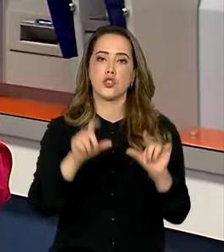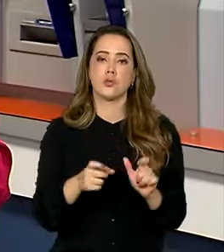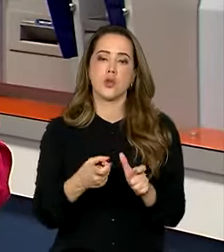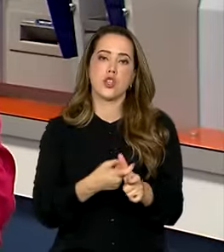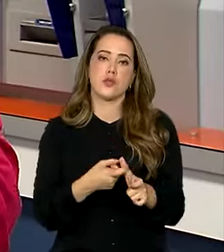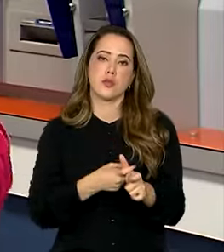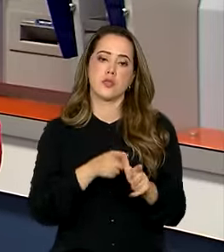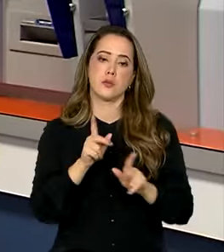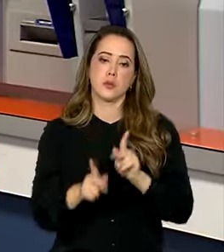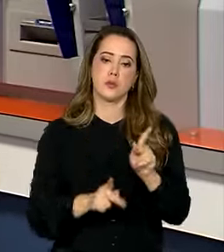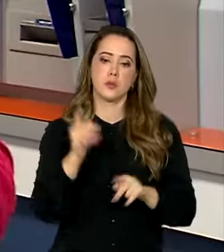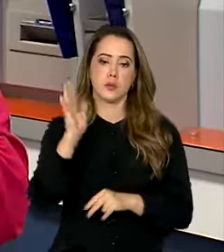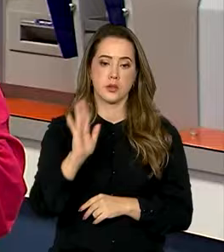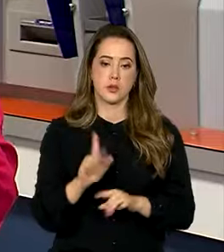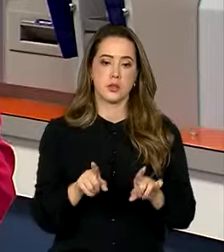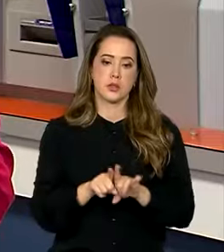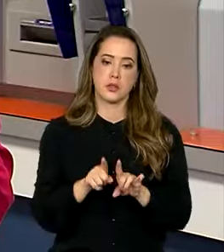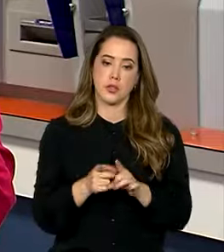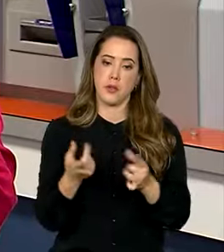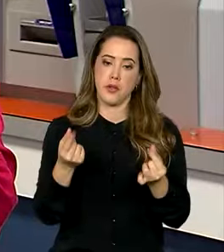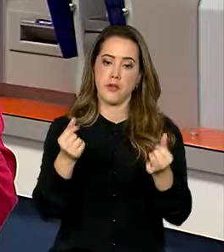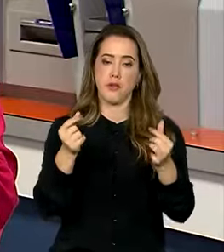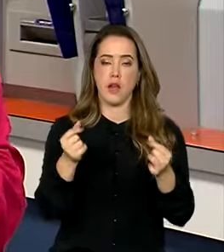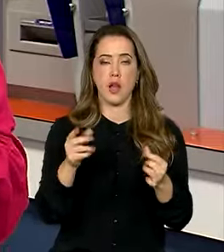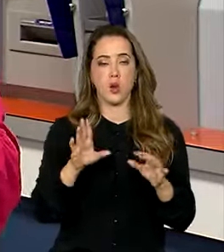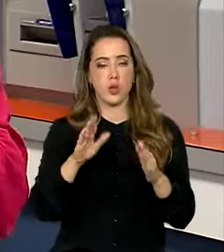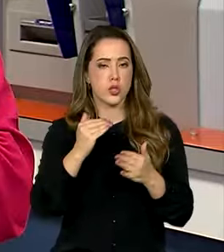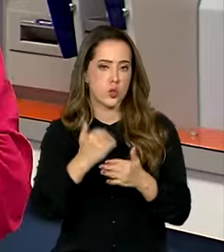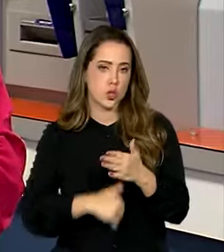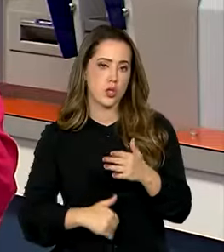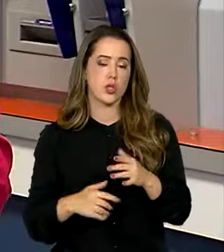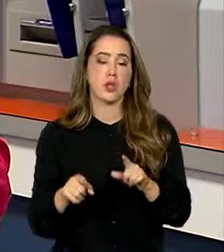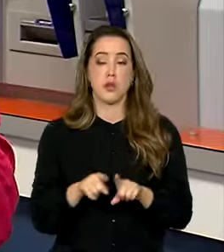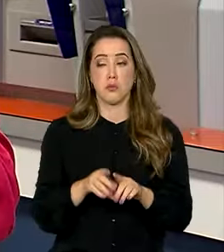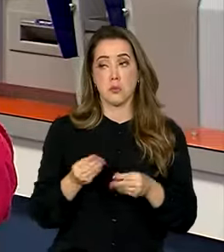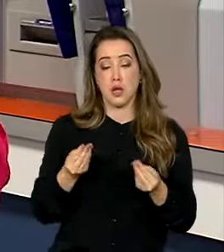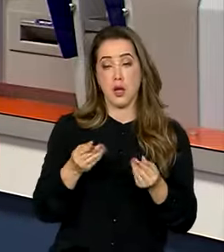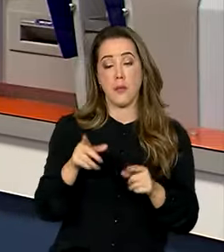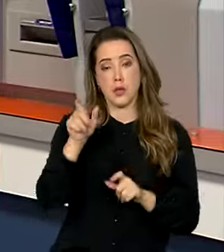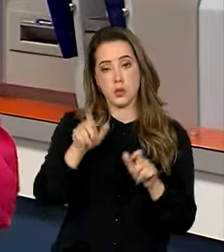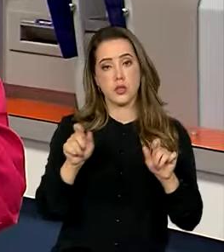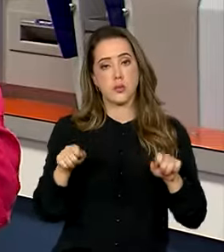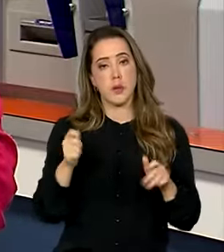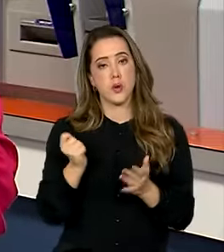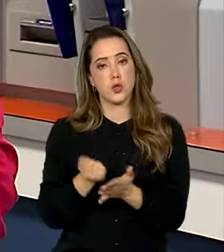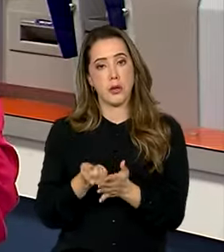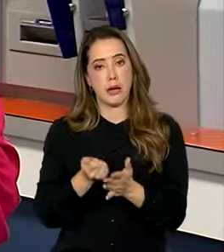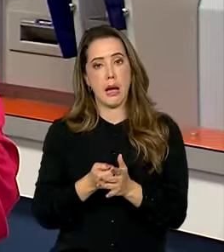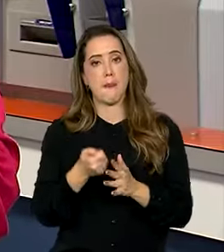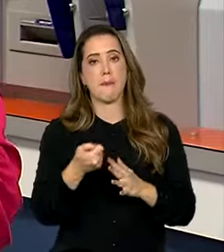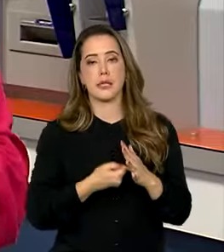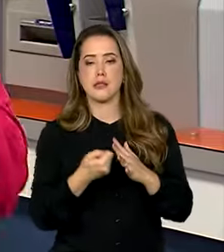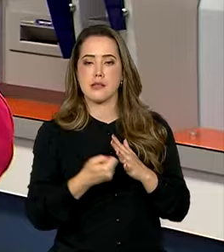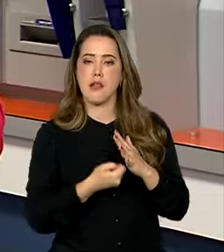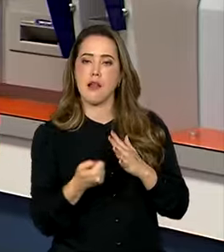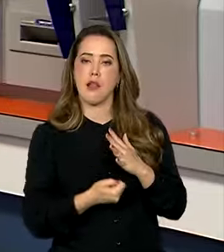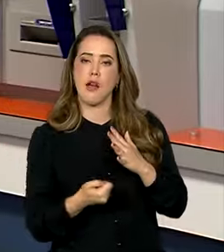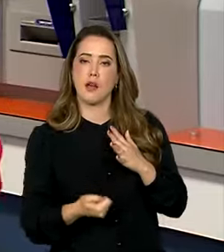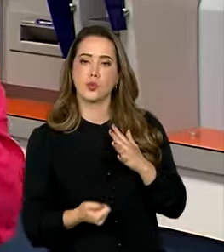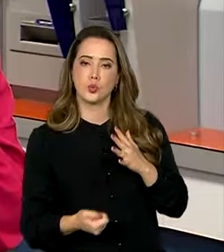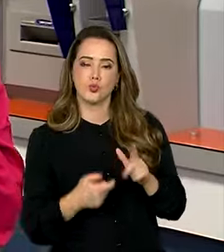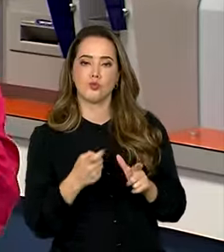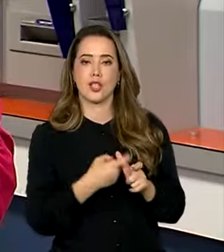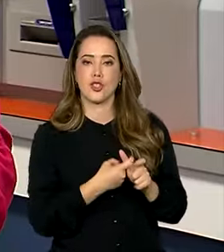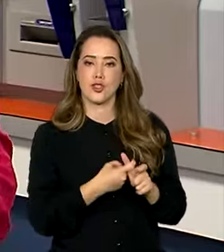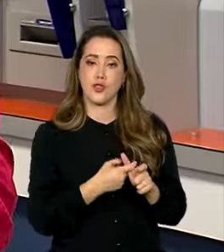população brasileira. Além de descontos oferecidos, o cliente também pode parcelar as suas dívidas, o que